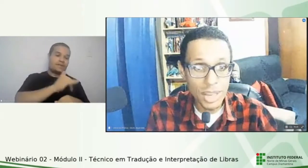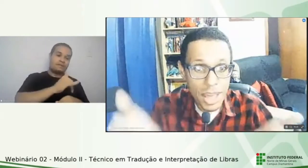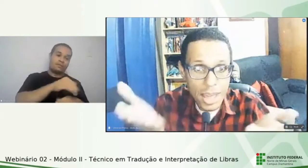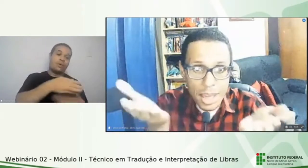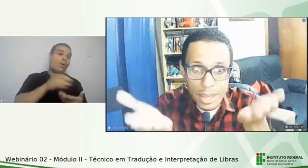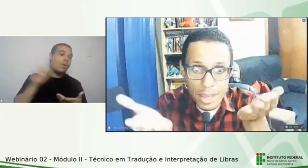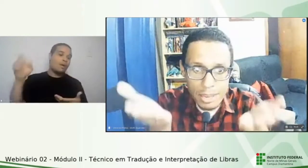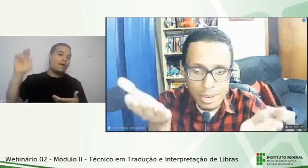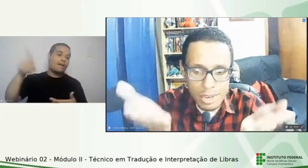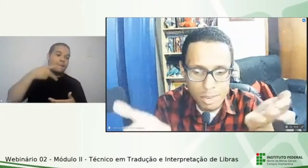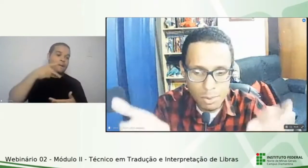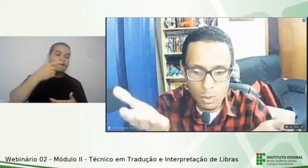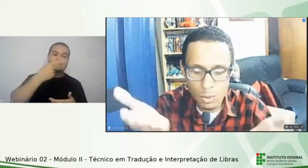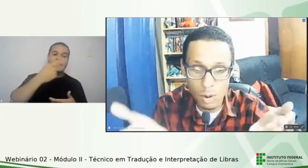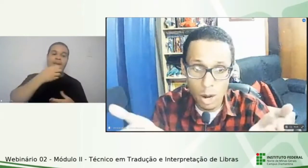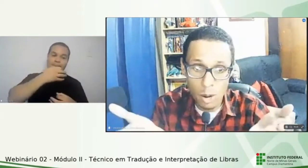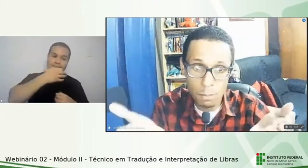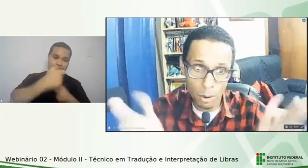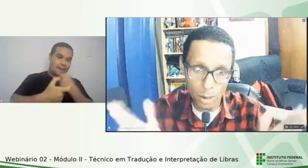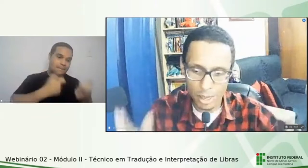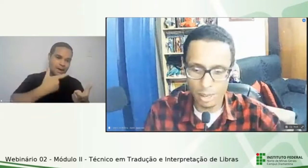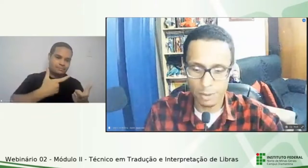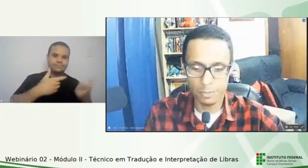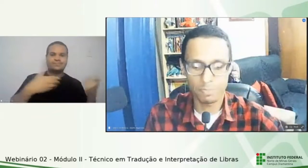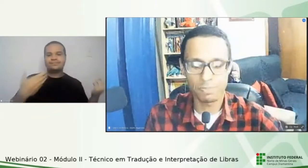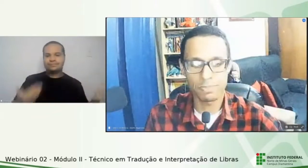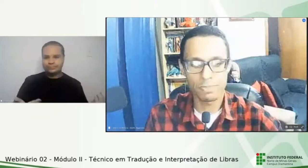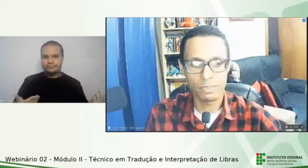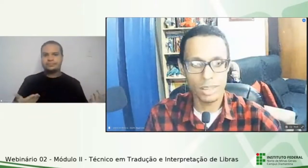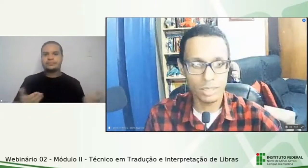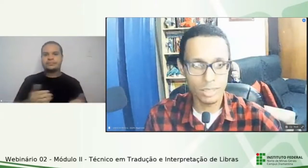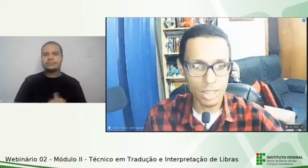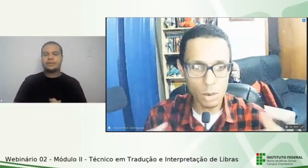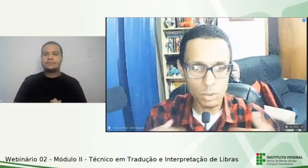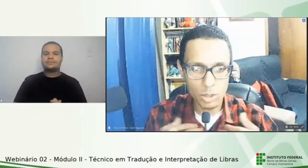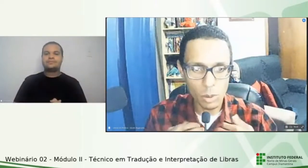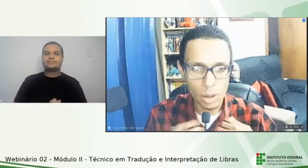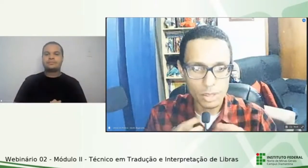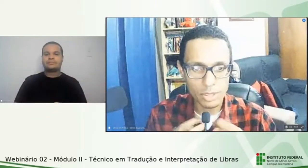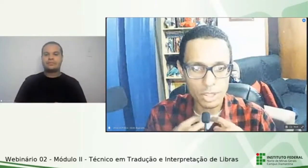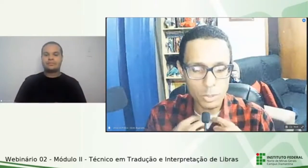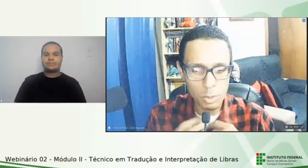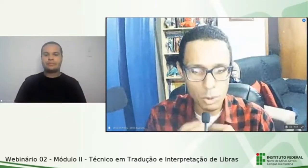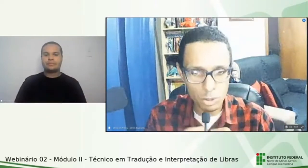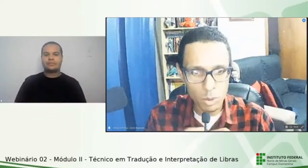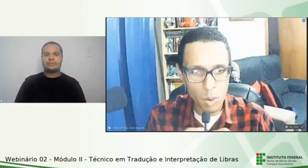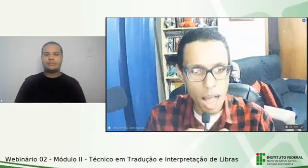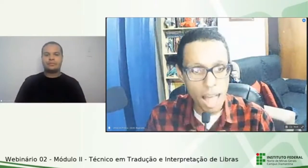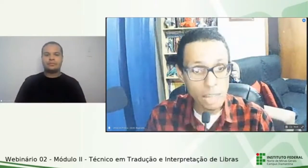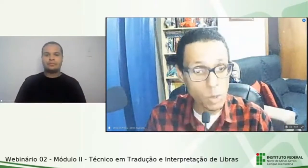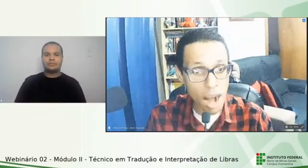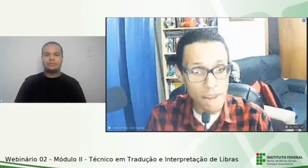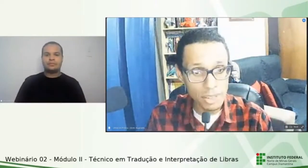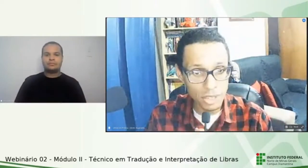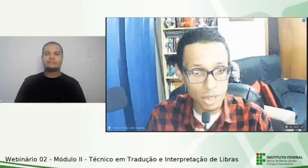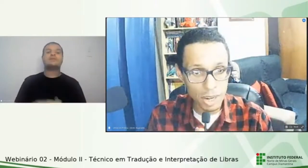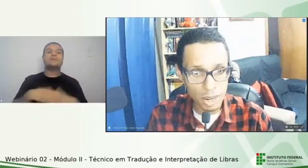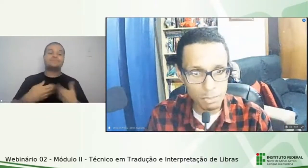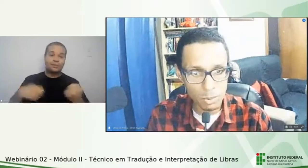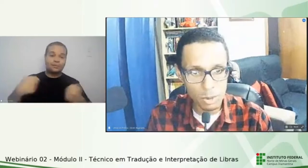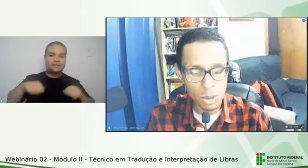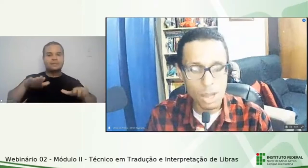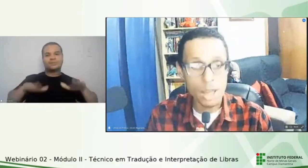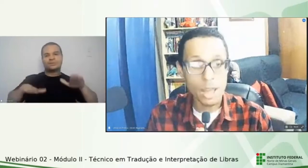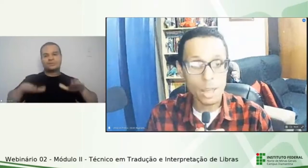de equilíbrio, porque se eu estou disposto a atuar neste